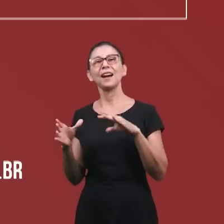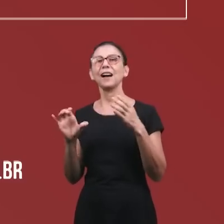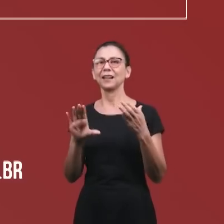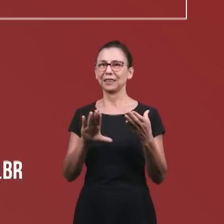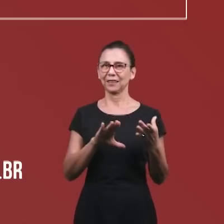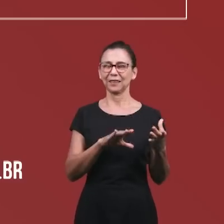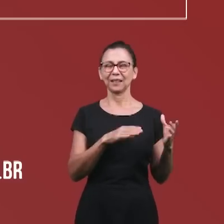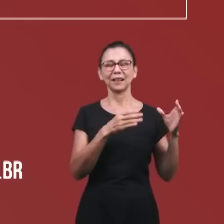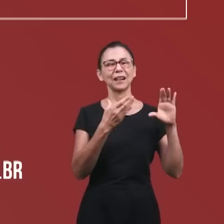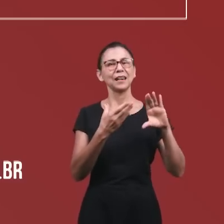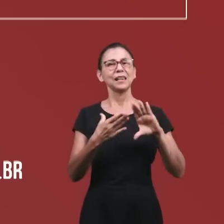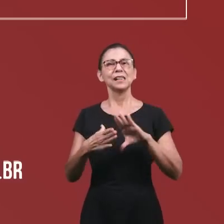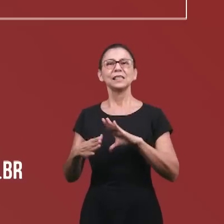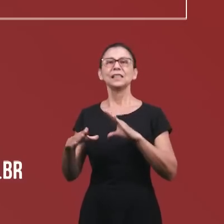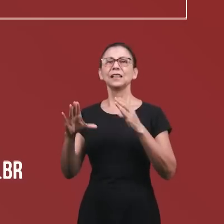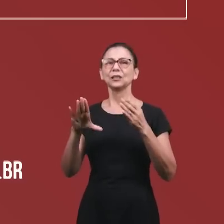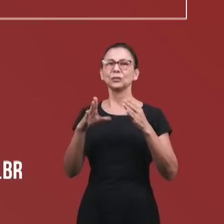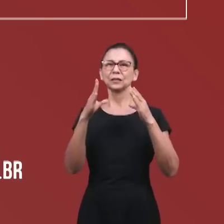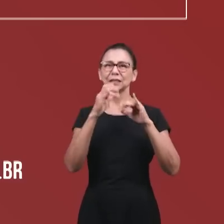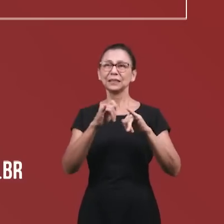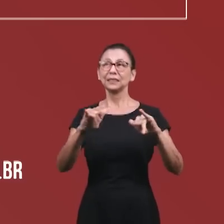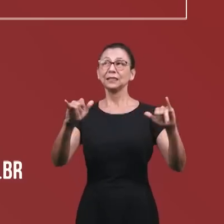anunciará o teu